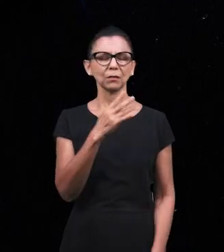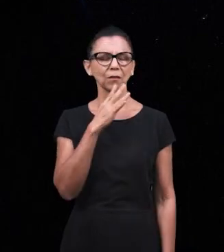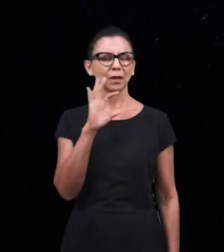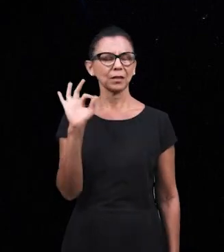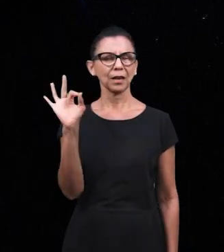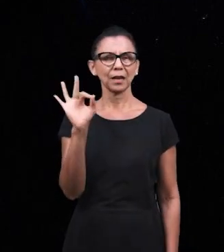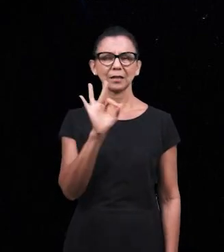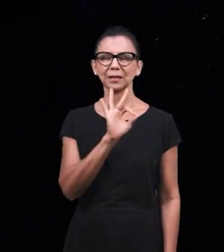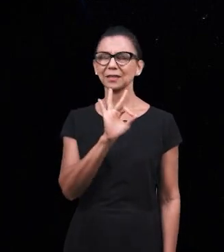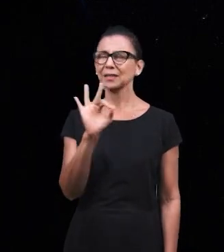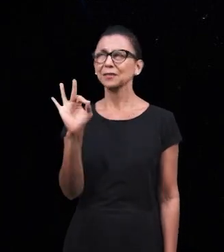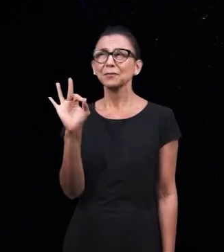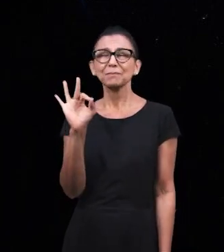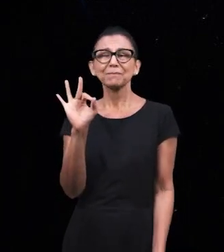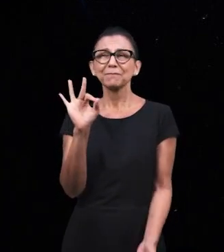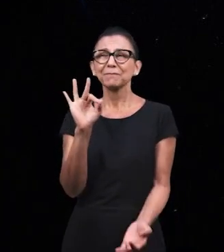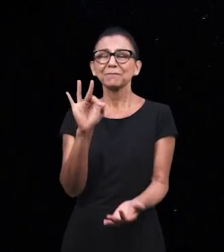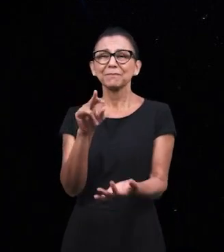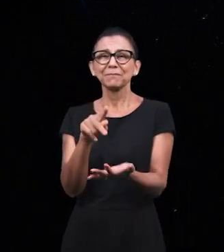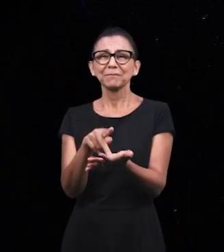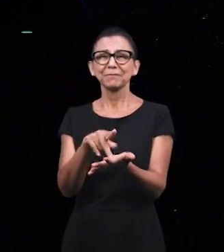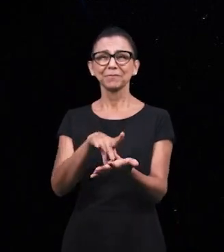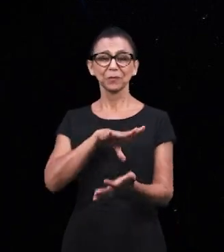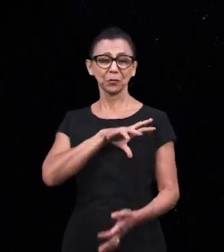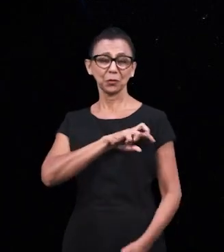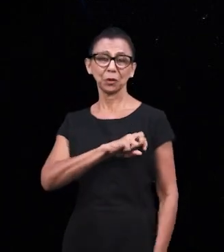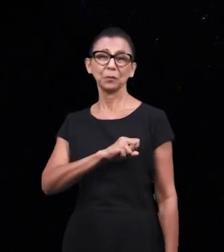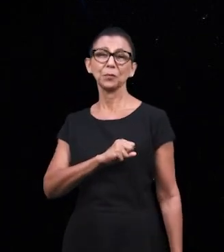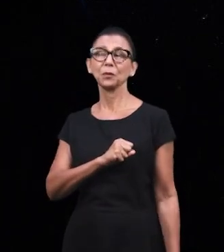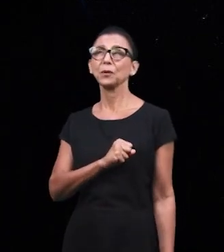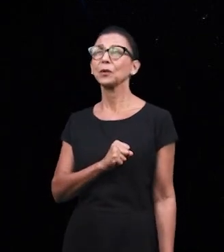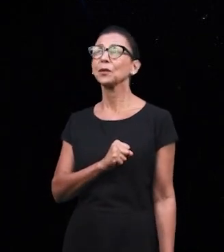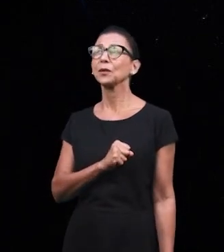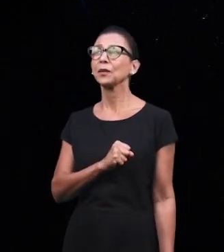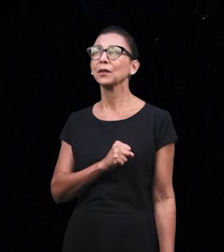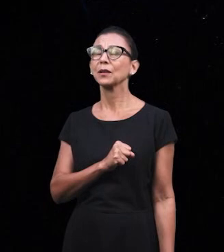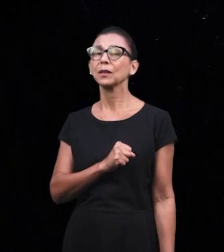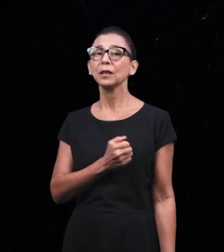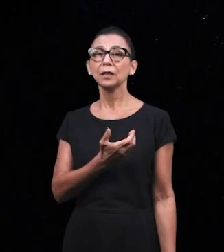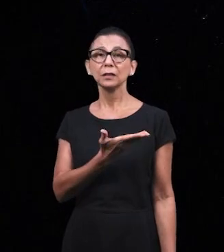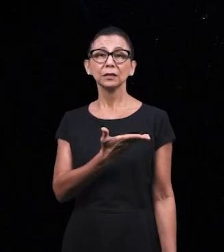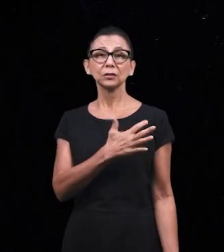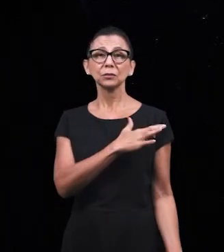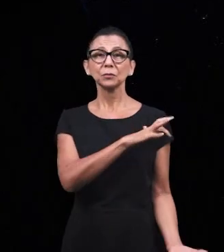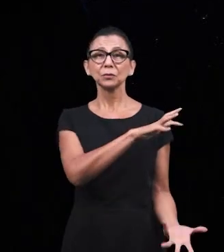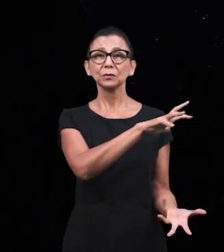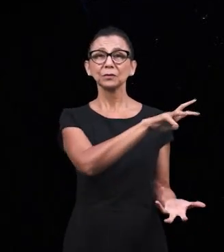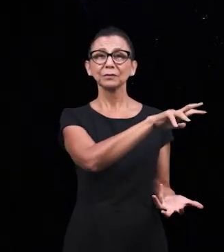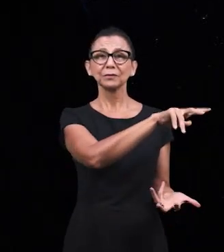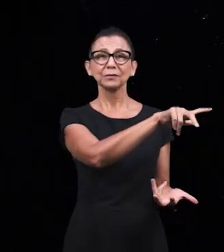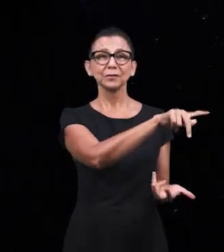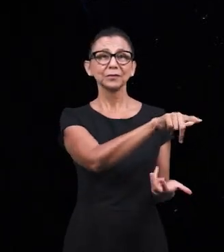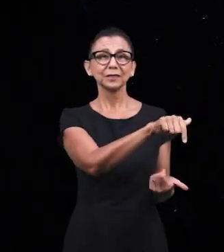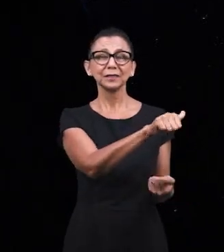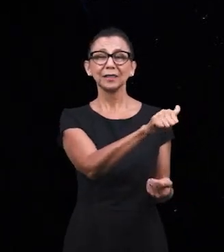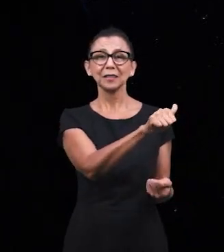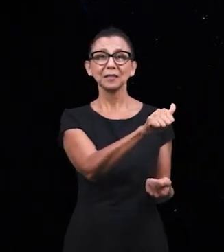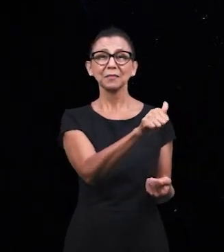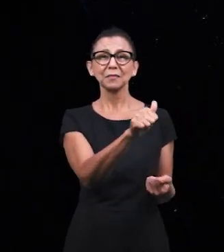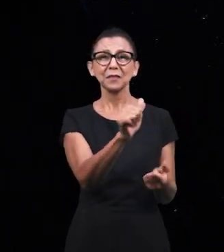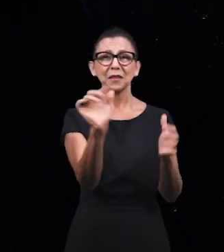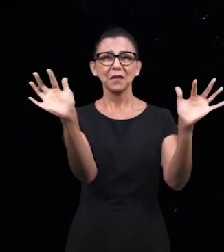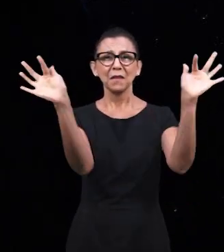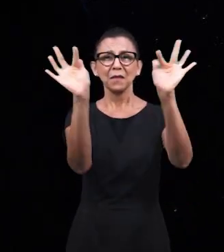mundo não conhece o que é amor. Este mundo